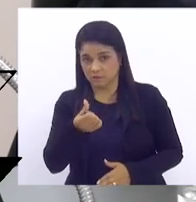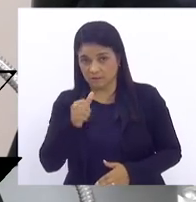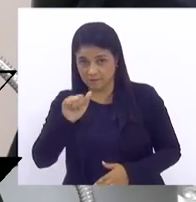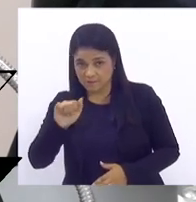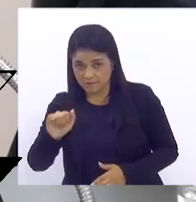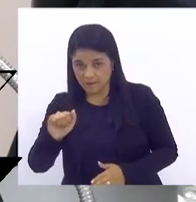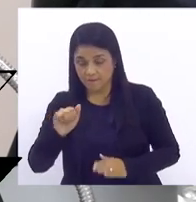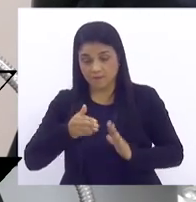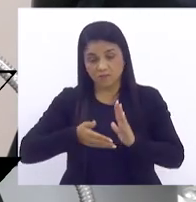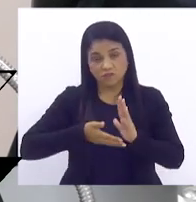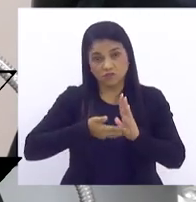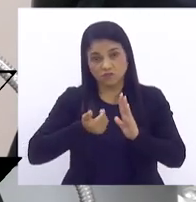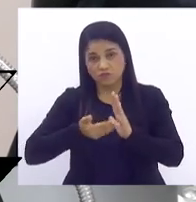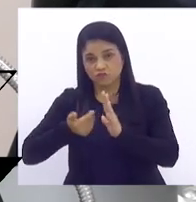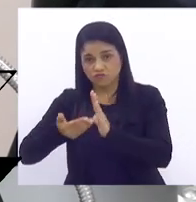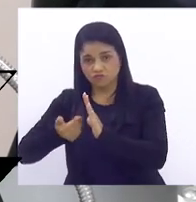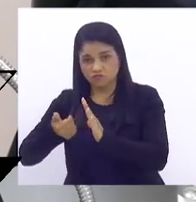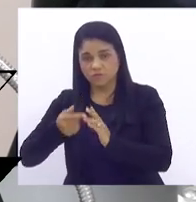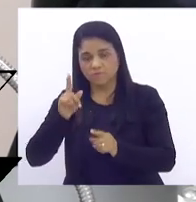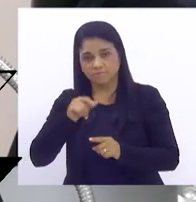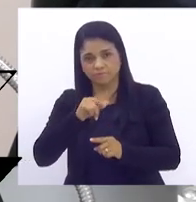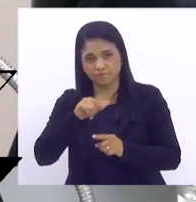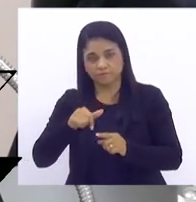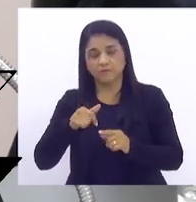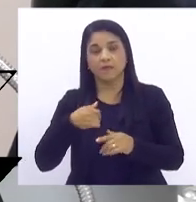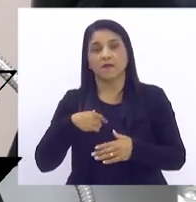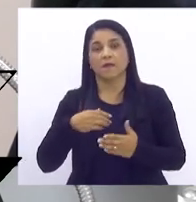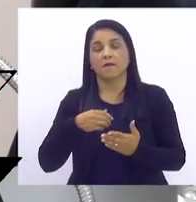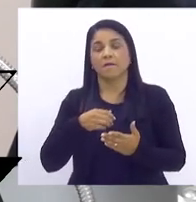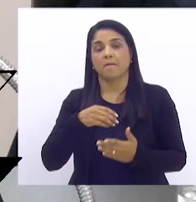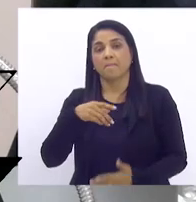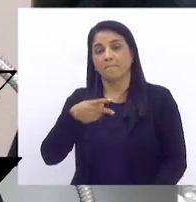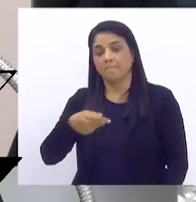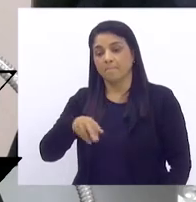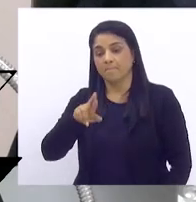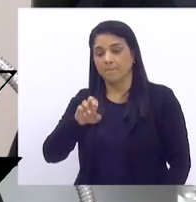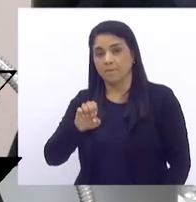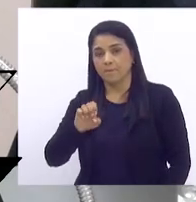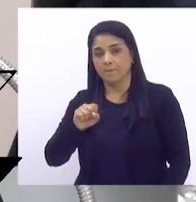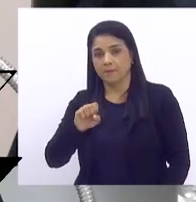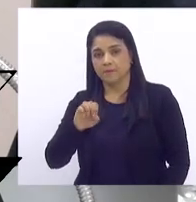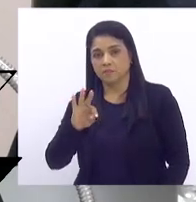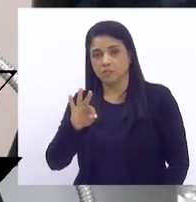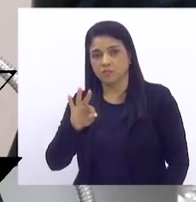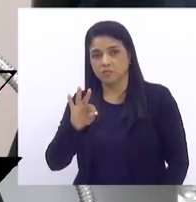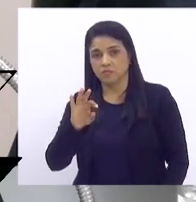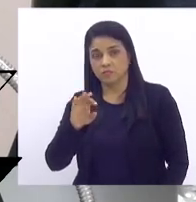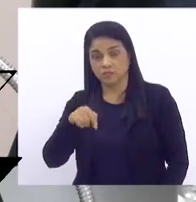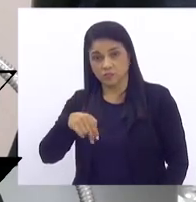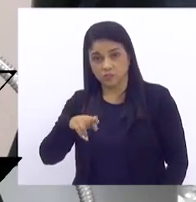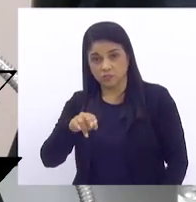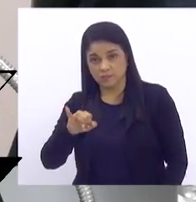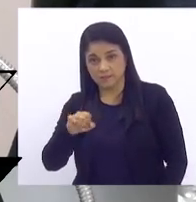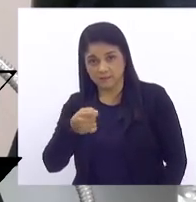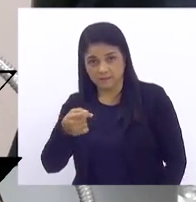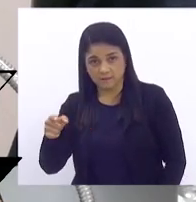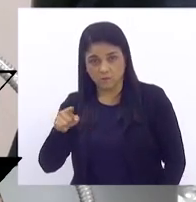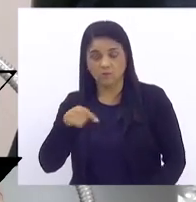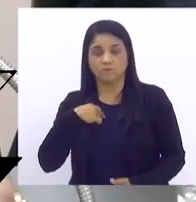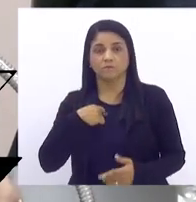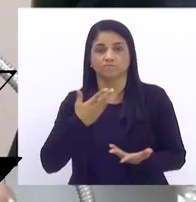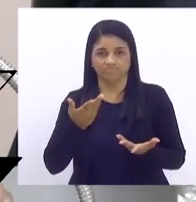instituir justamente a prescrição intercorrente, ou julgo ou não julgo o processo. Deputado